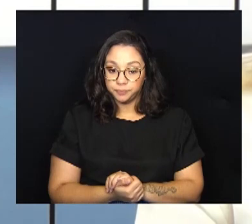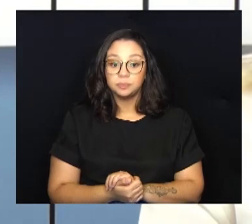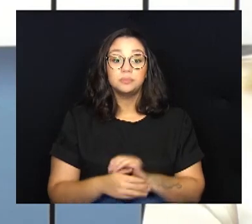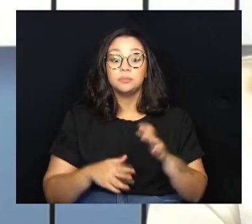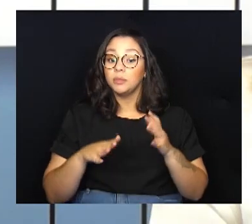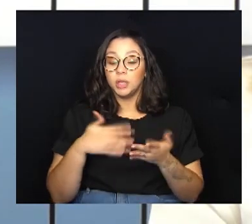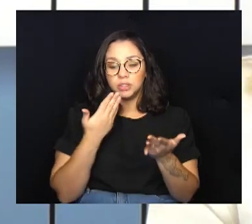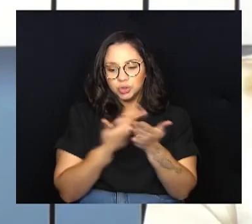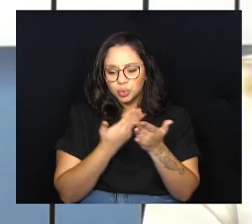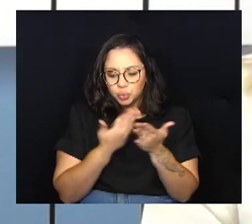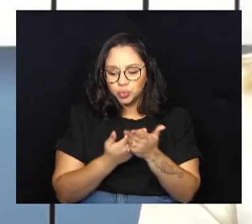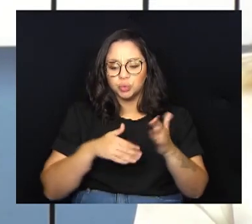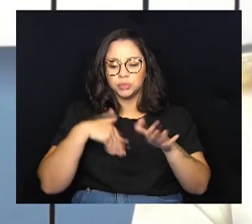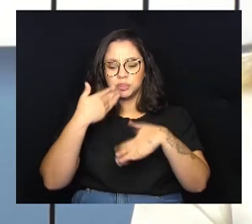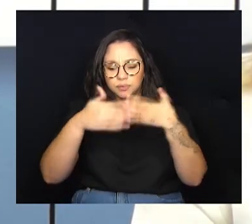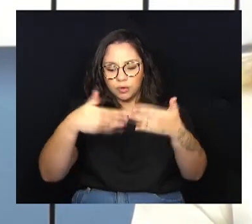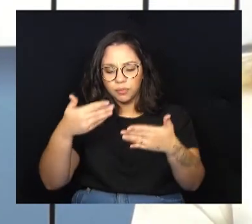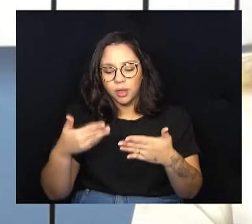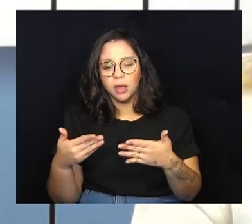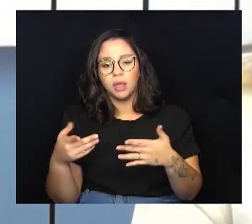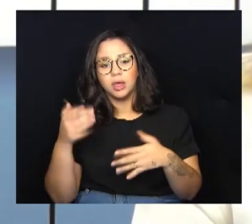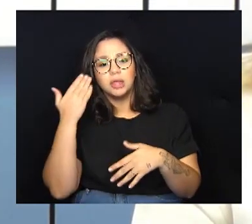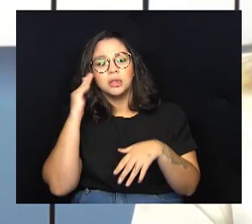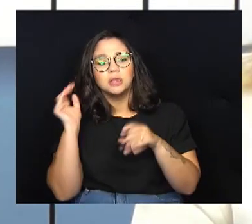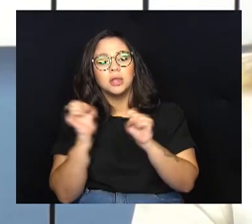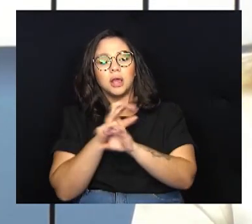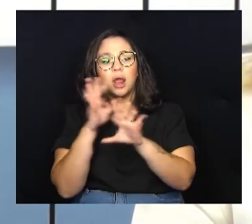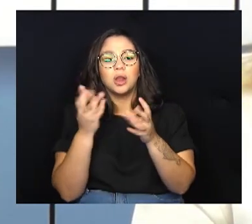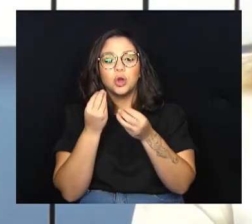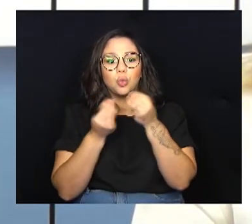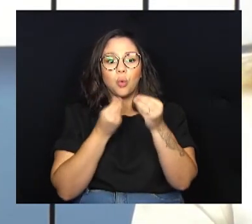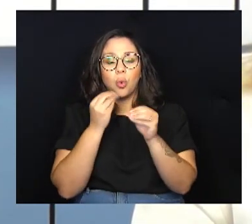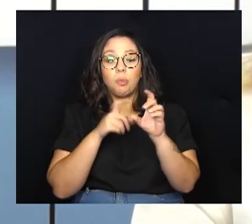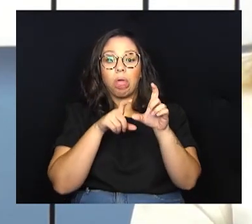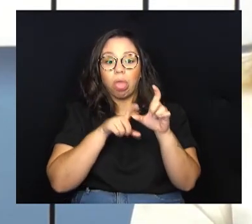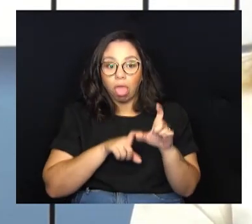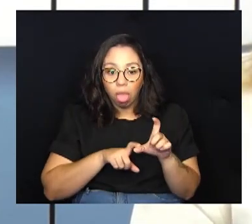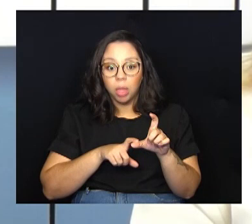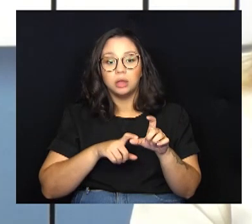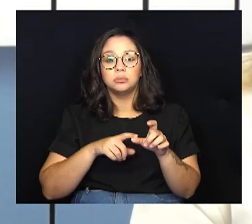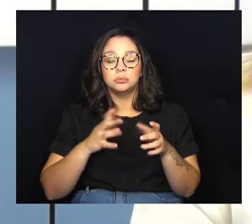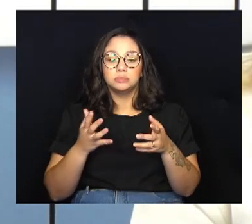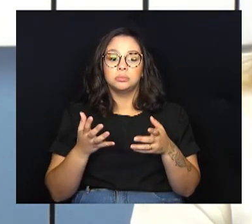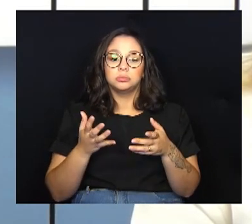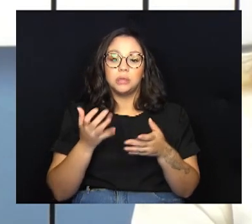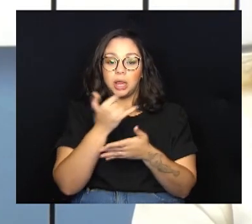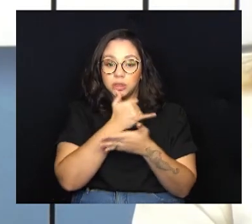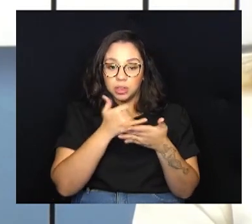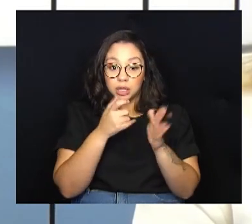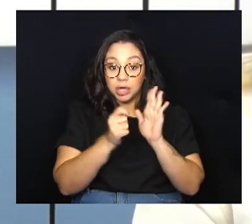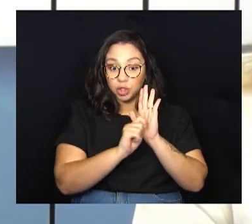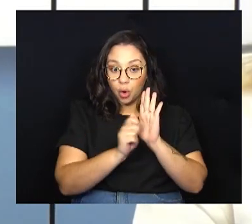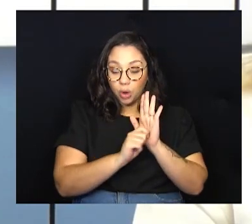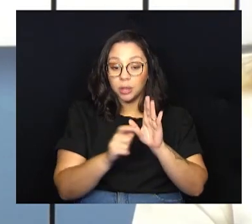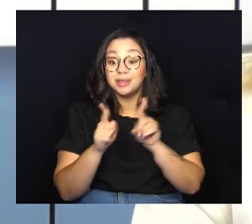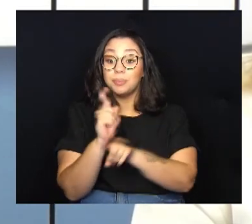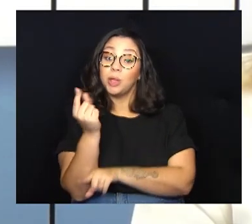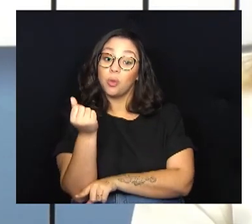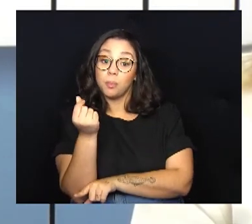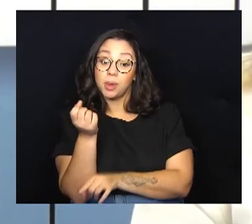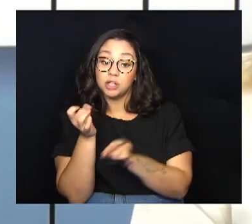na região do Jardim Olina, próximo ao Jockey, né? Ali na passarela. Então, são situações assim